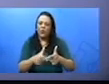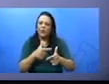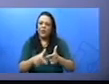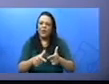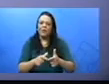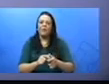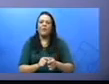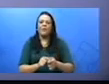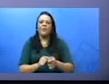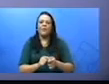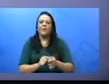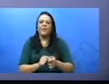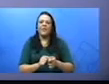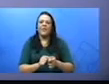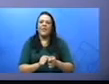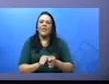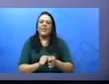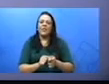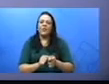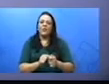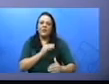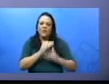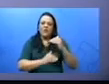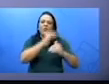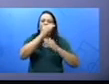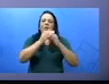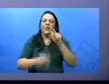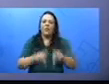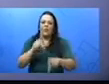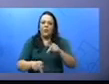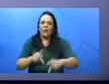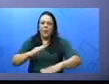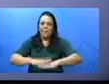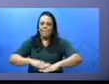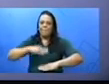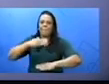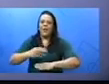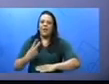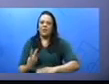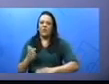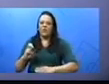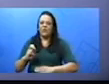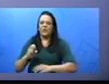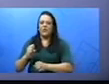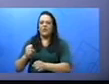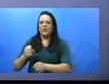população acima de 25 anos, principal